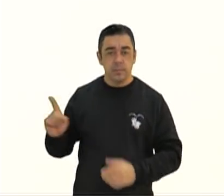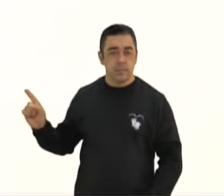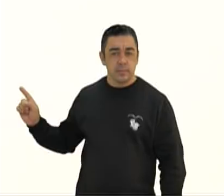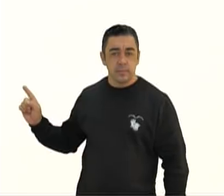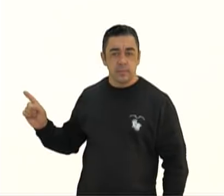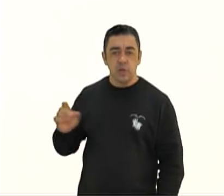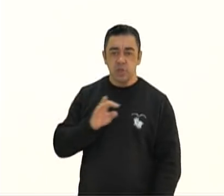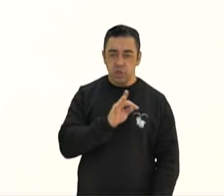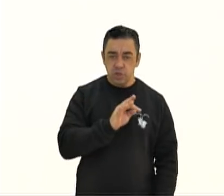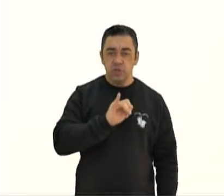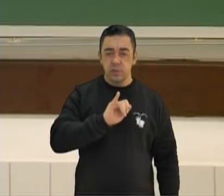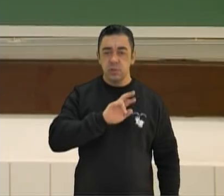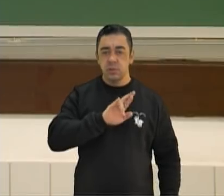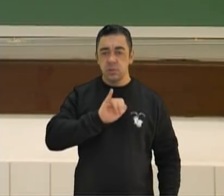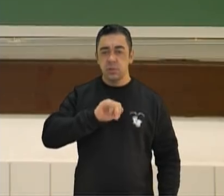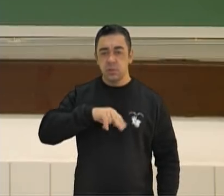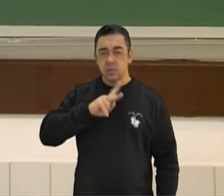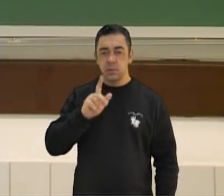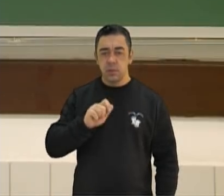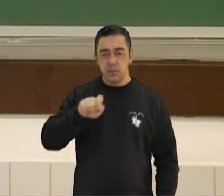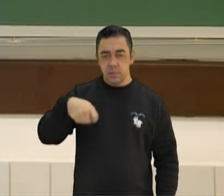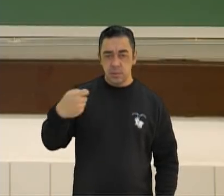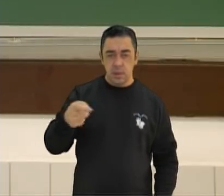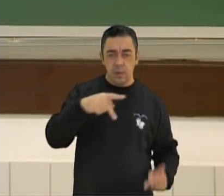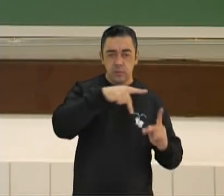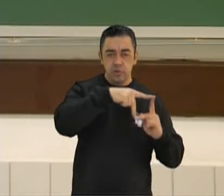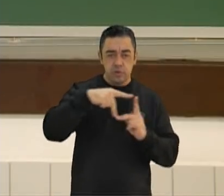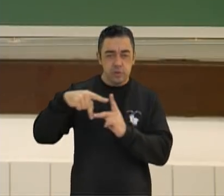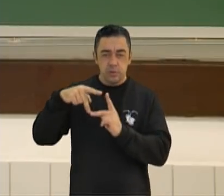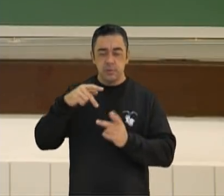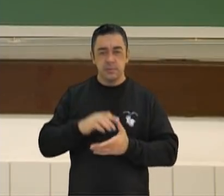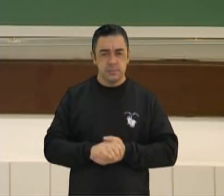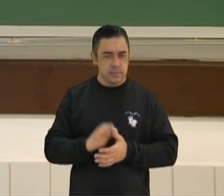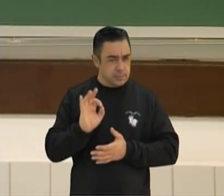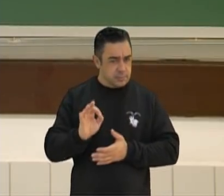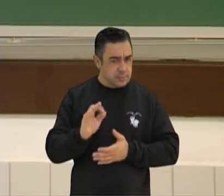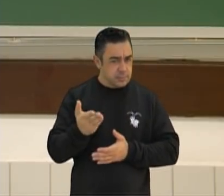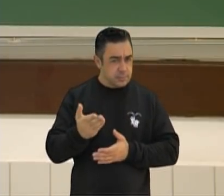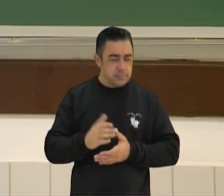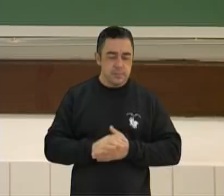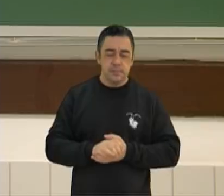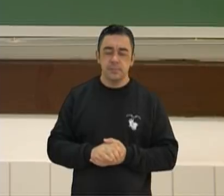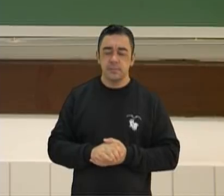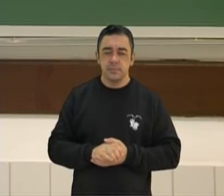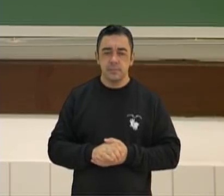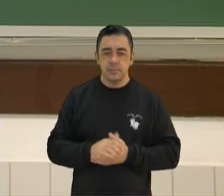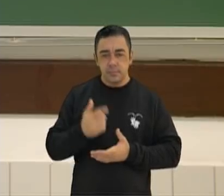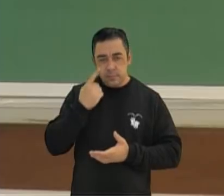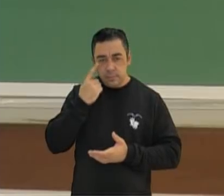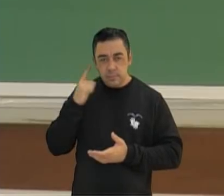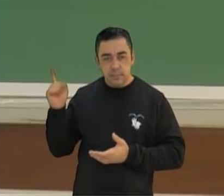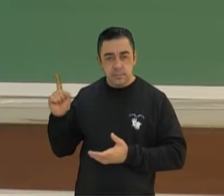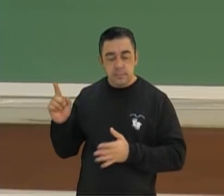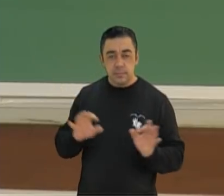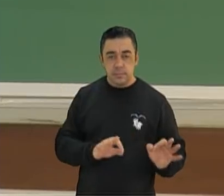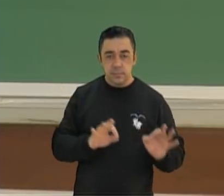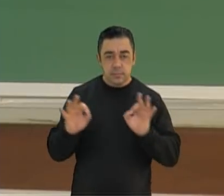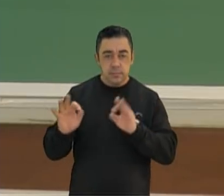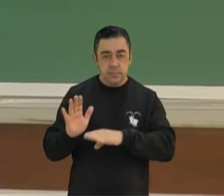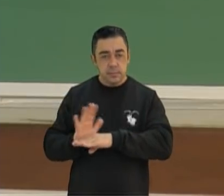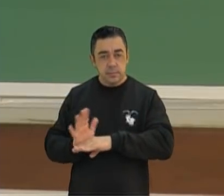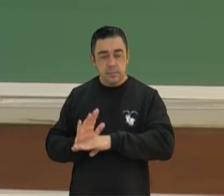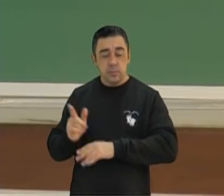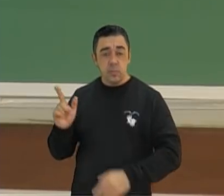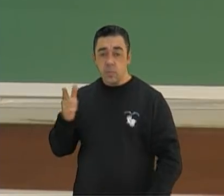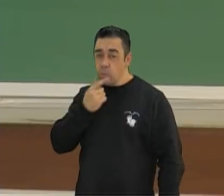Tirinha. E aí, acertou? Vamos assistir ao vídeo do autor da tirinha